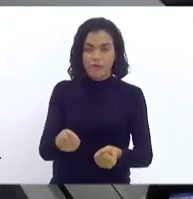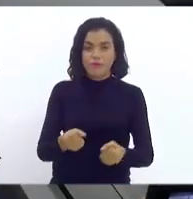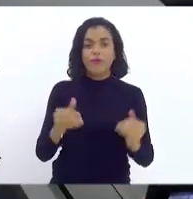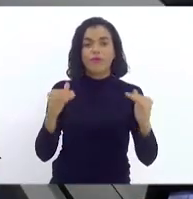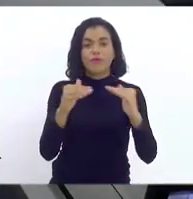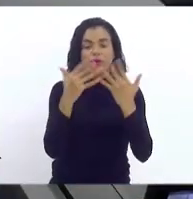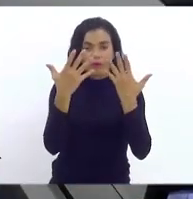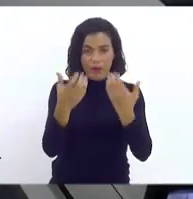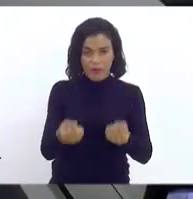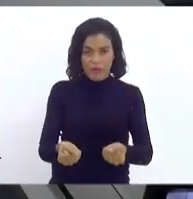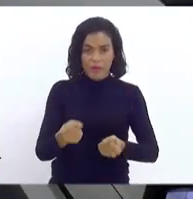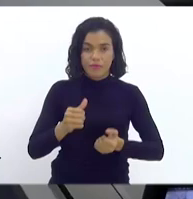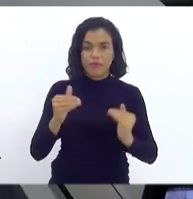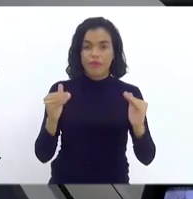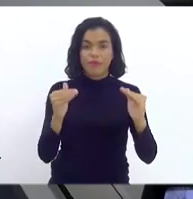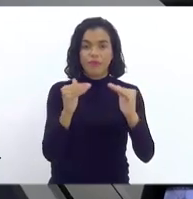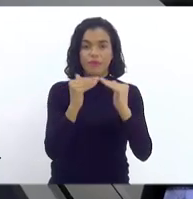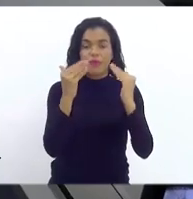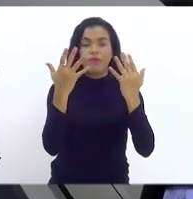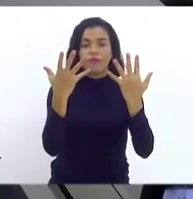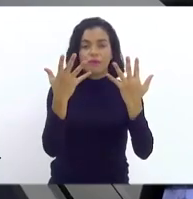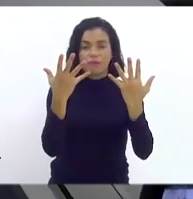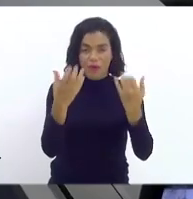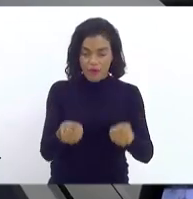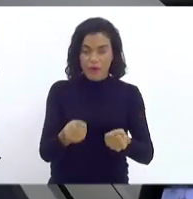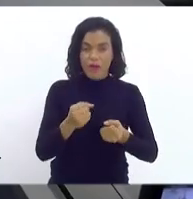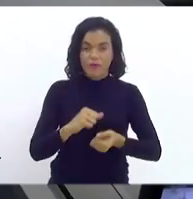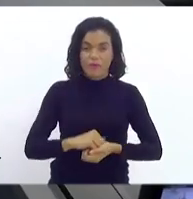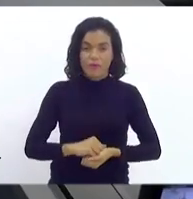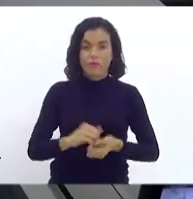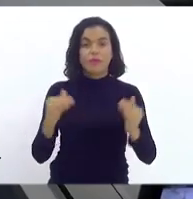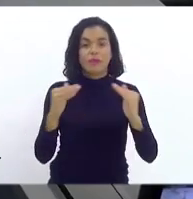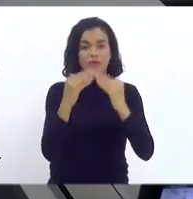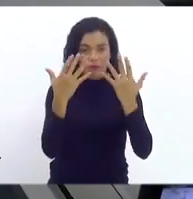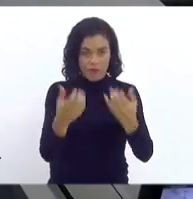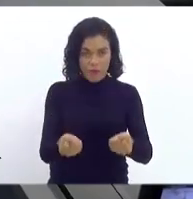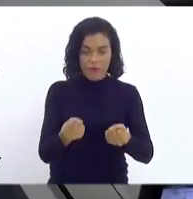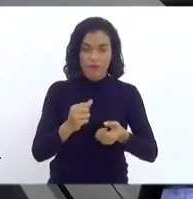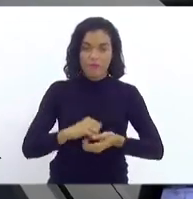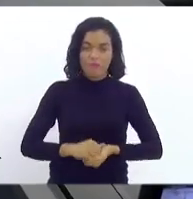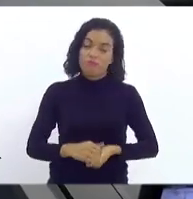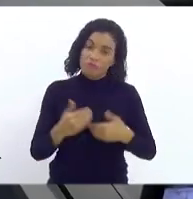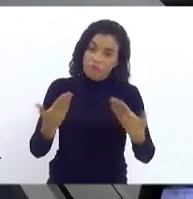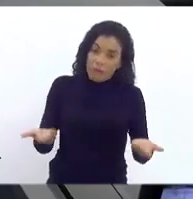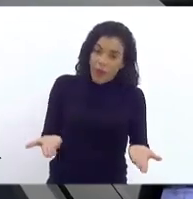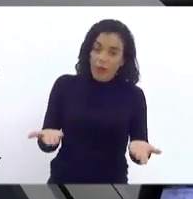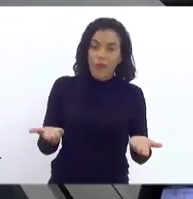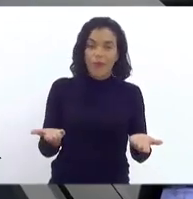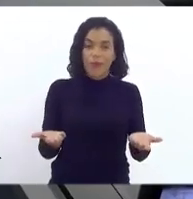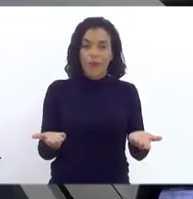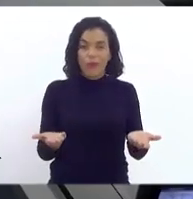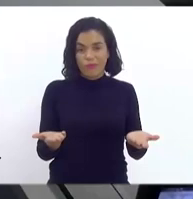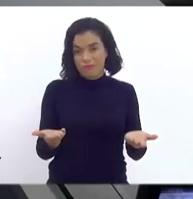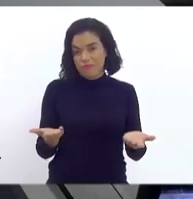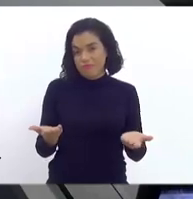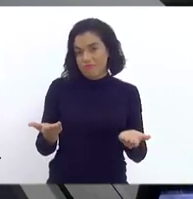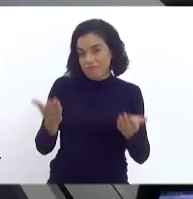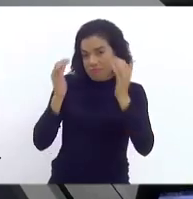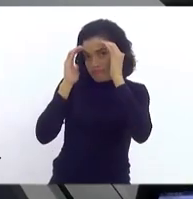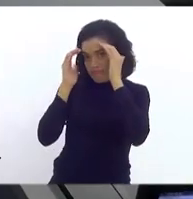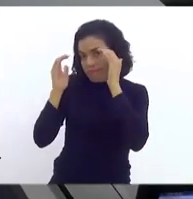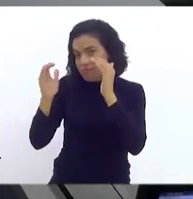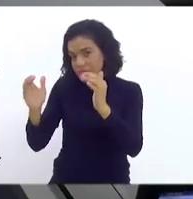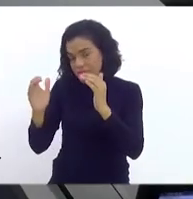Brazão? Favorável. Deputado Val? Favorável. Deputado Tandi? Favorável. Então, atendendo a solicitação